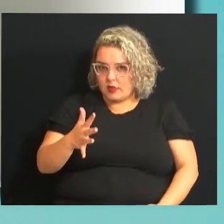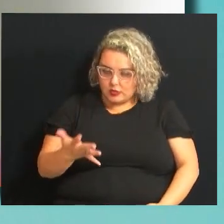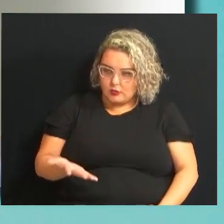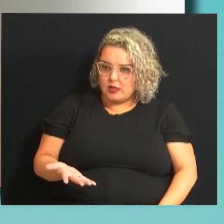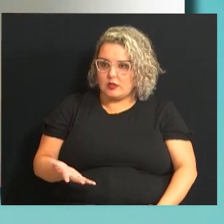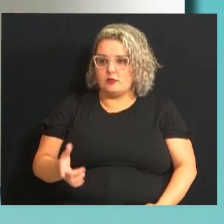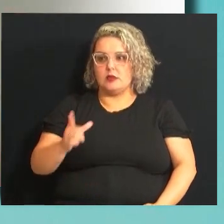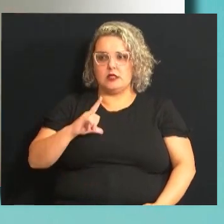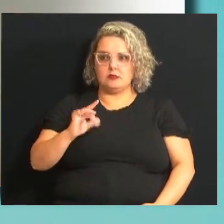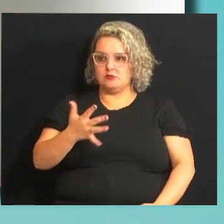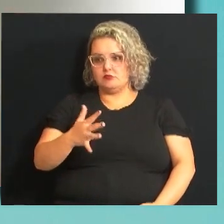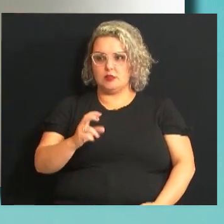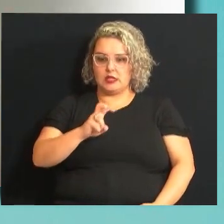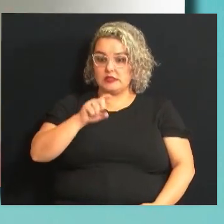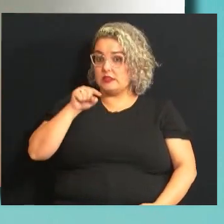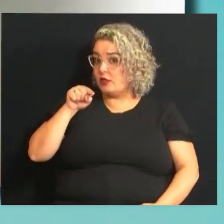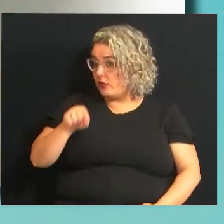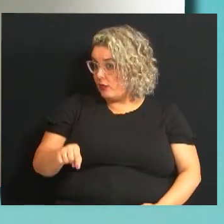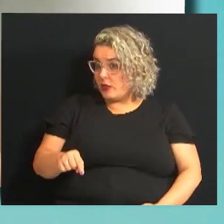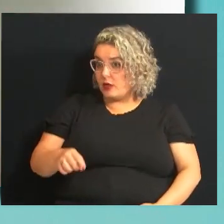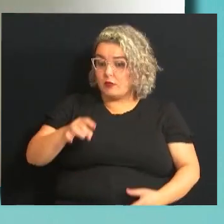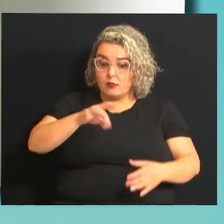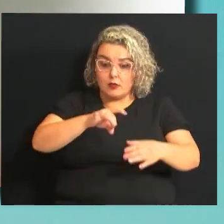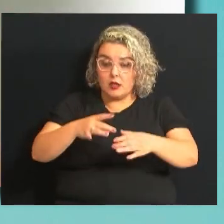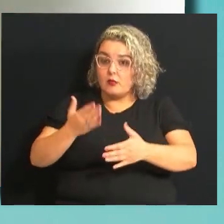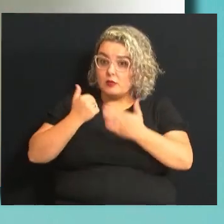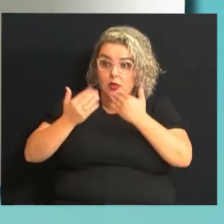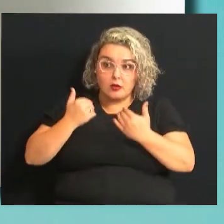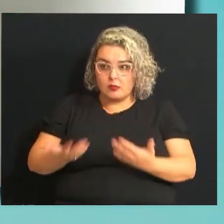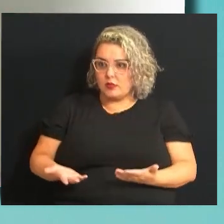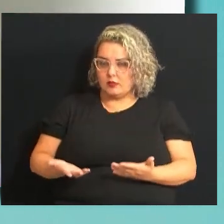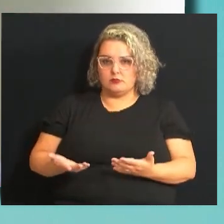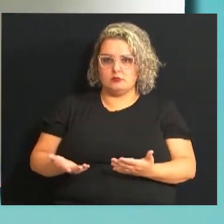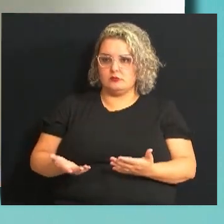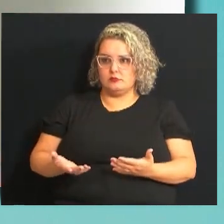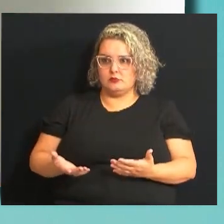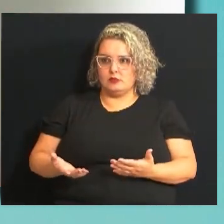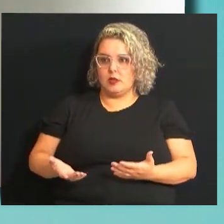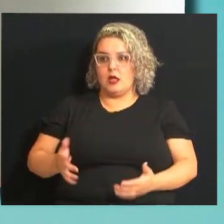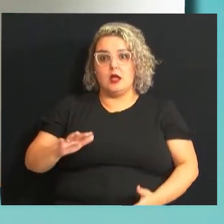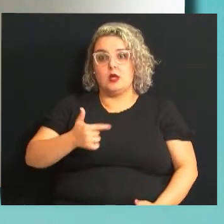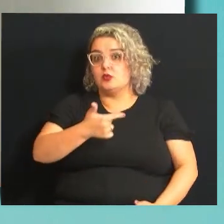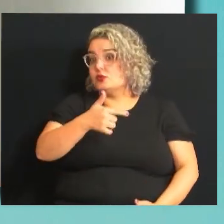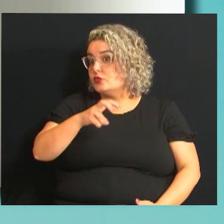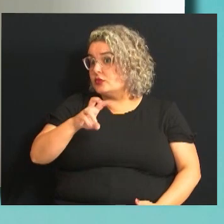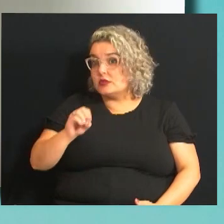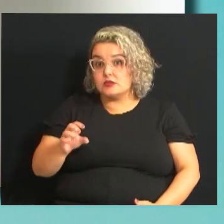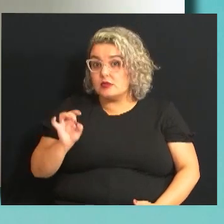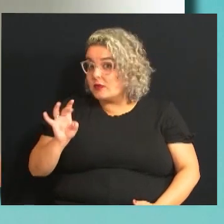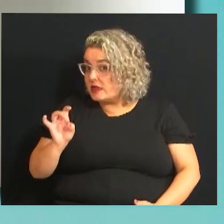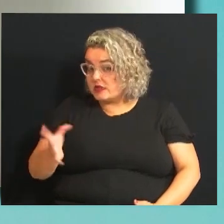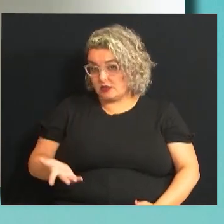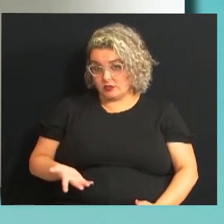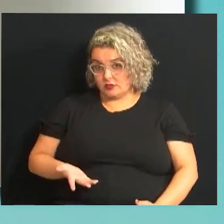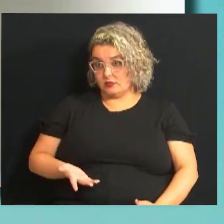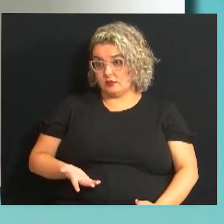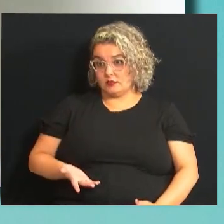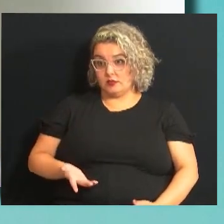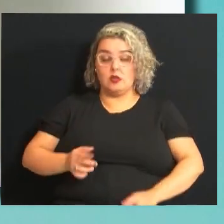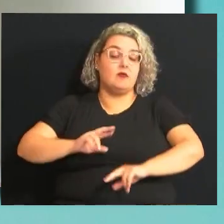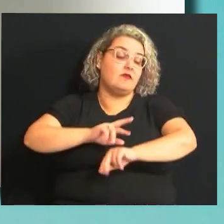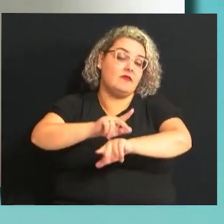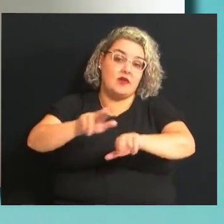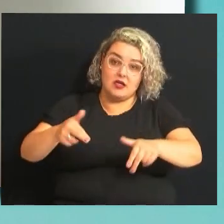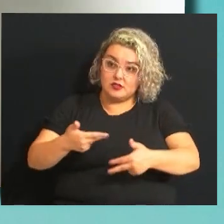lá, né? Esse dado que eu vou te falar não é um dado exato, mas é um dado aproximado, mas tem em torno de 5.000 plantas comestíveis no Brasil. A gente encontra